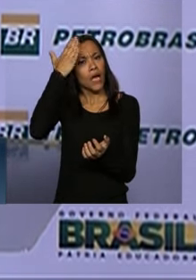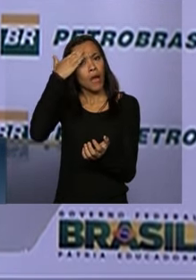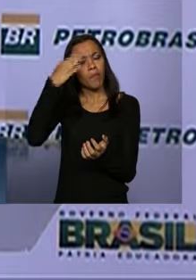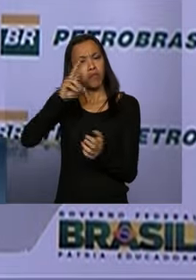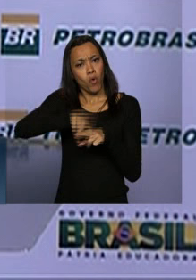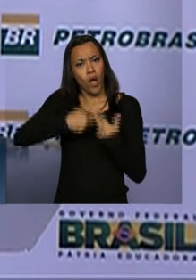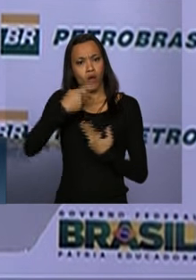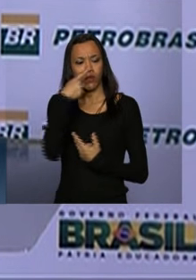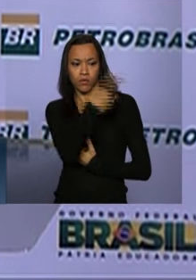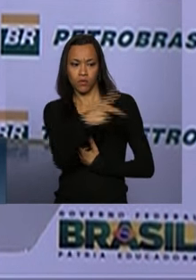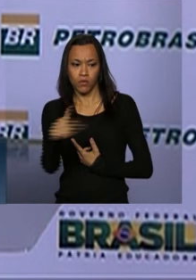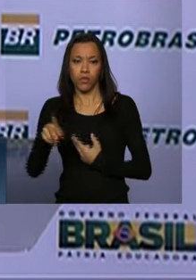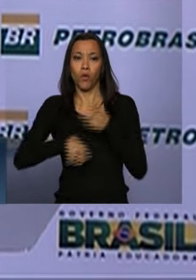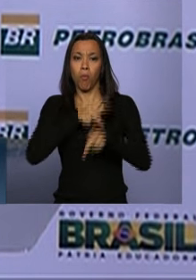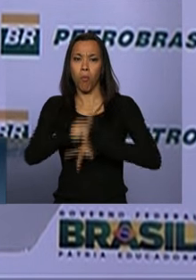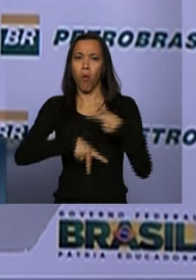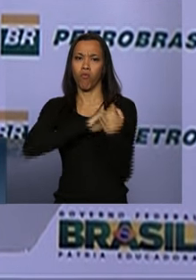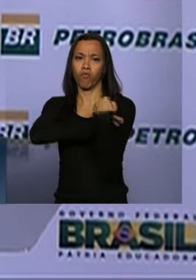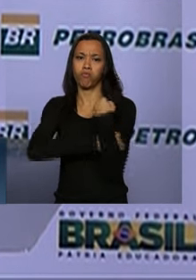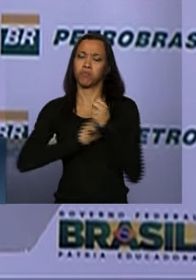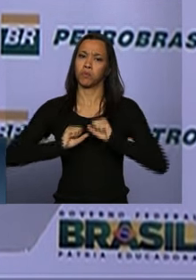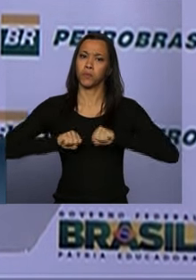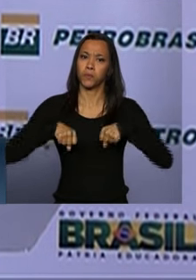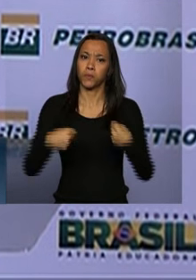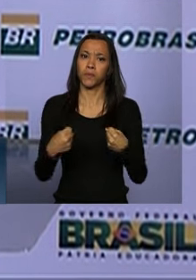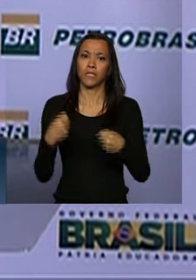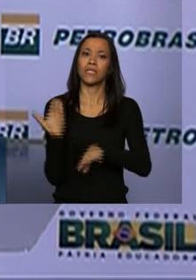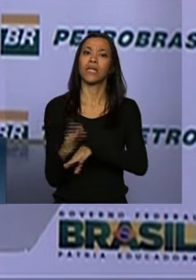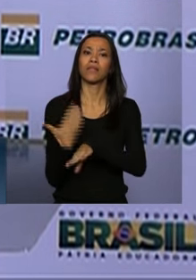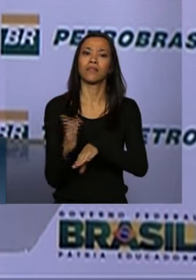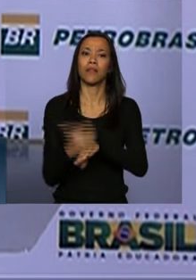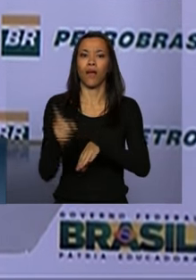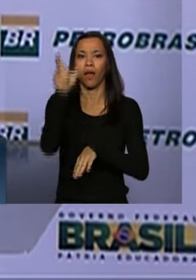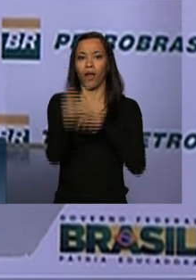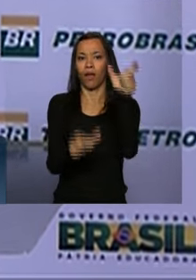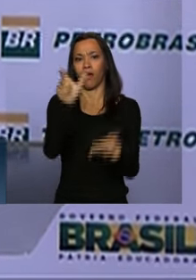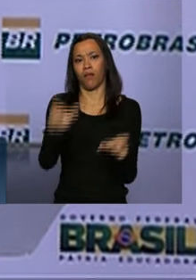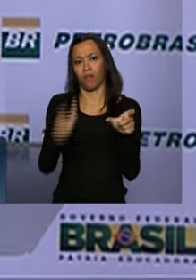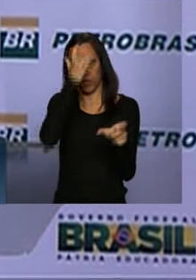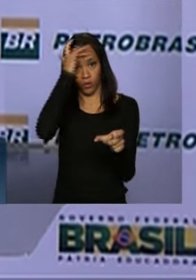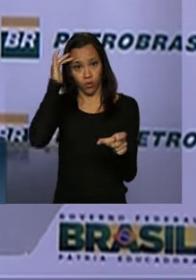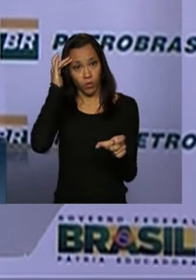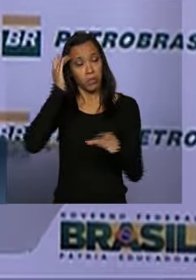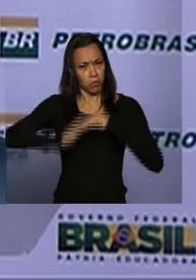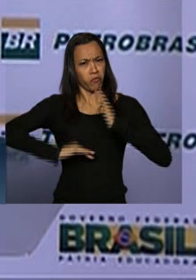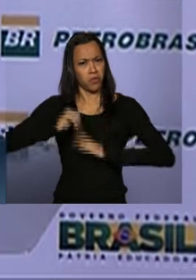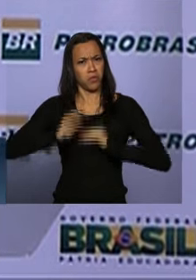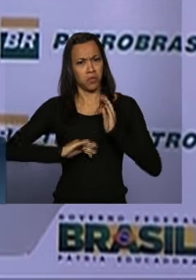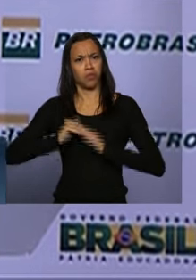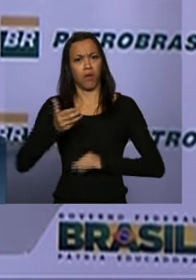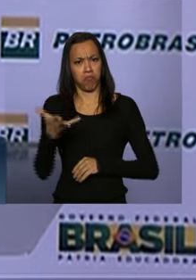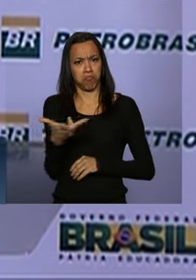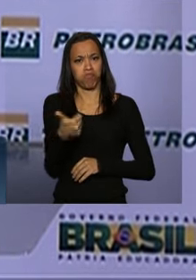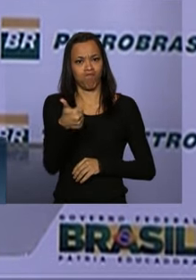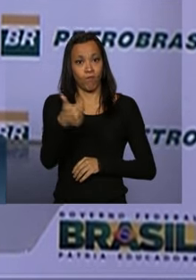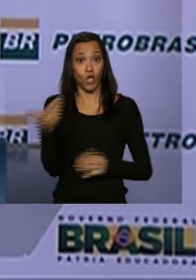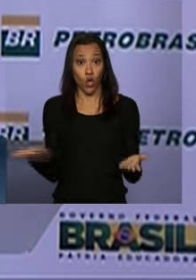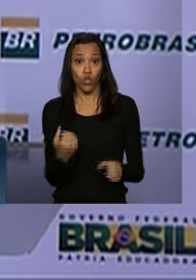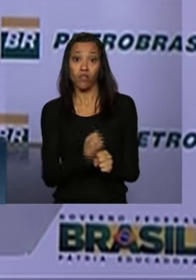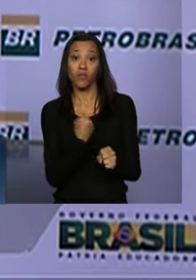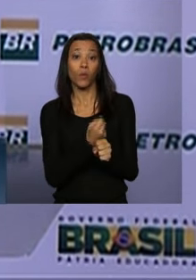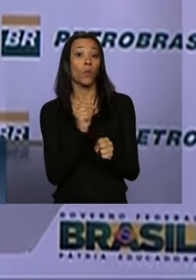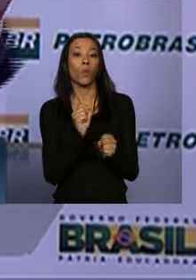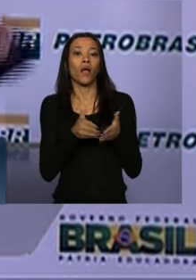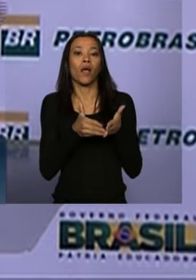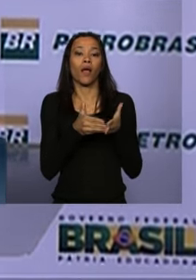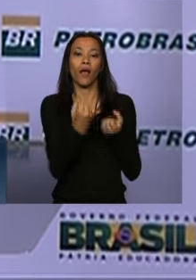guerreira, qualificar mão de obra profissional, mão de obra hoje que faz carro e mão